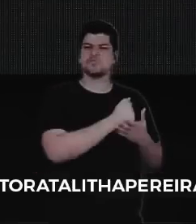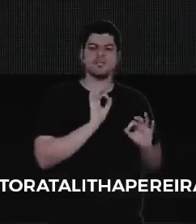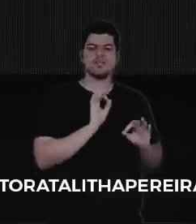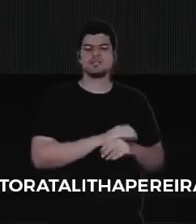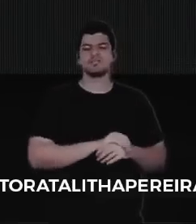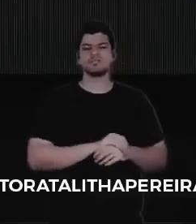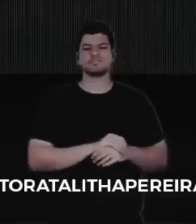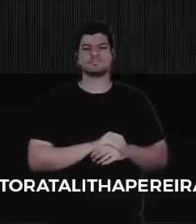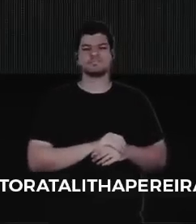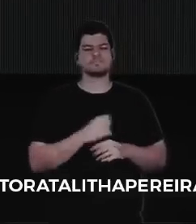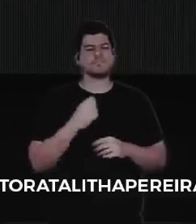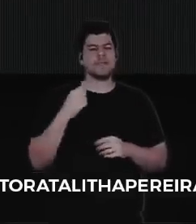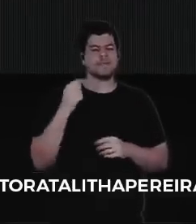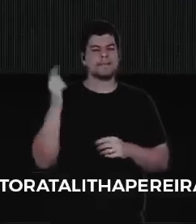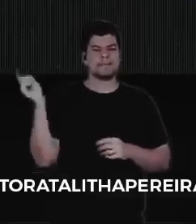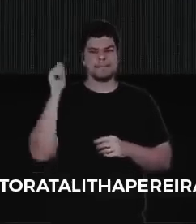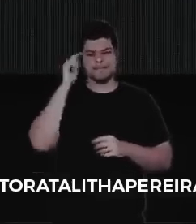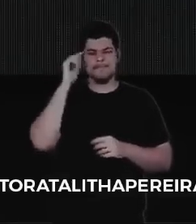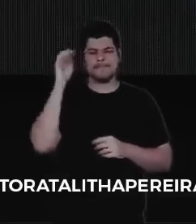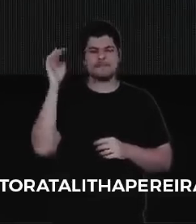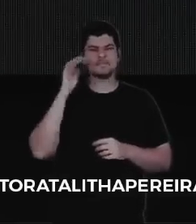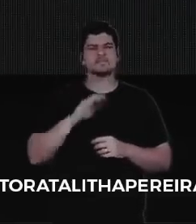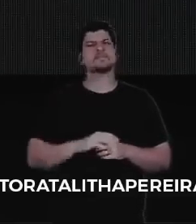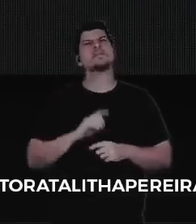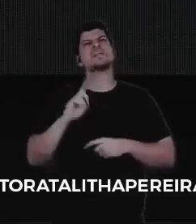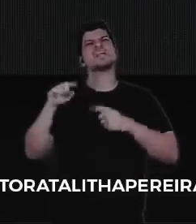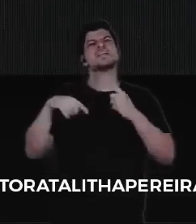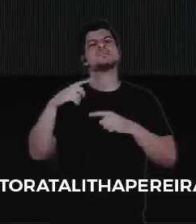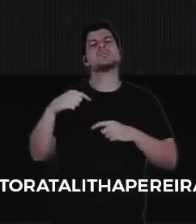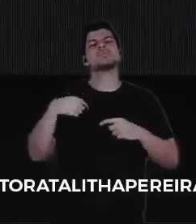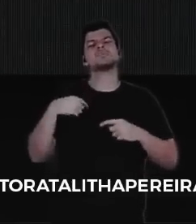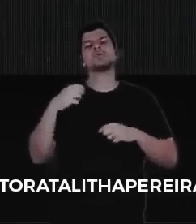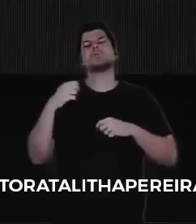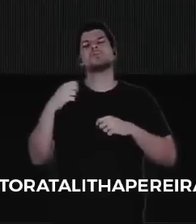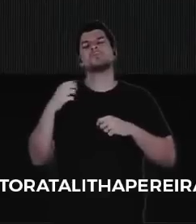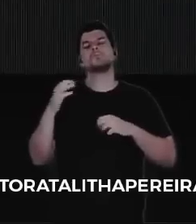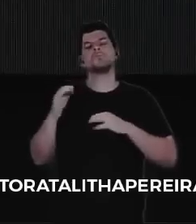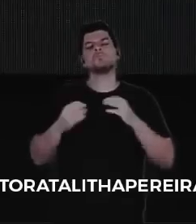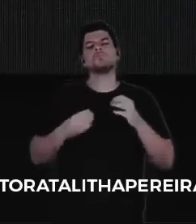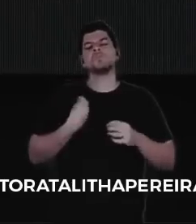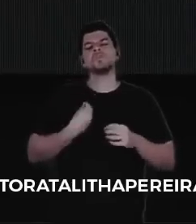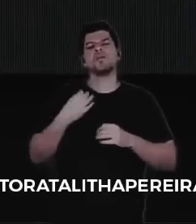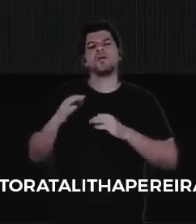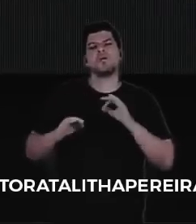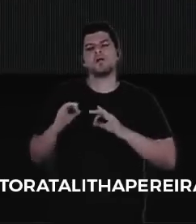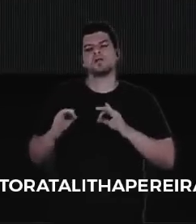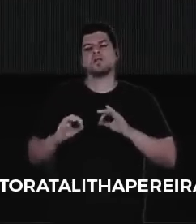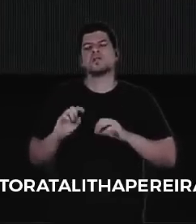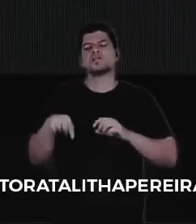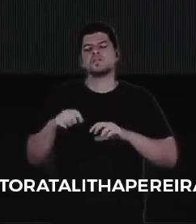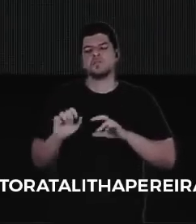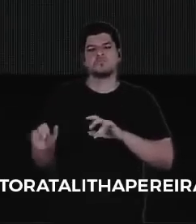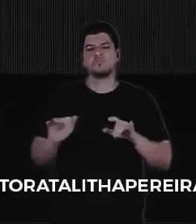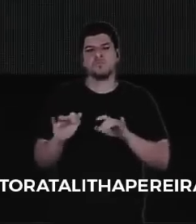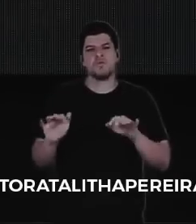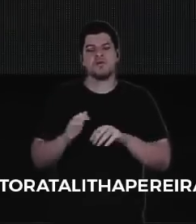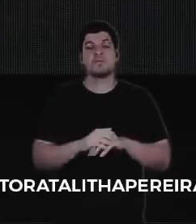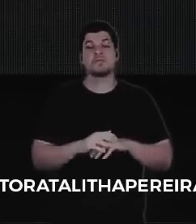é, quando as coisas ficarem mais tranquilas, eu vou tocar. Mas não sabia ela